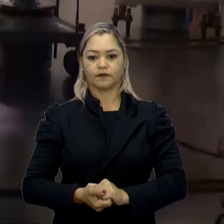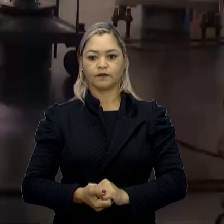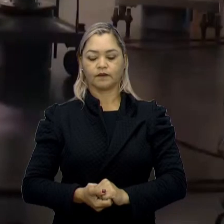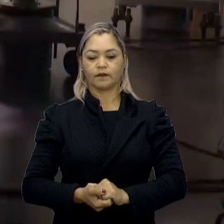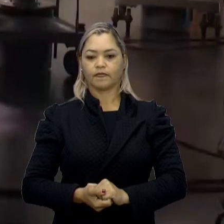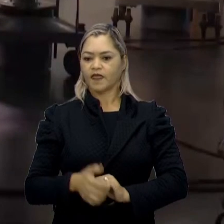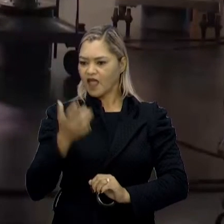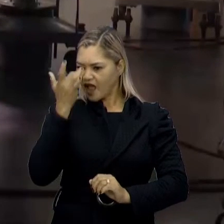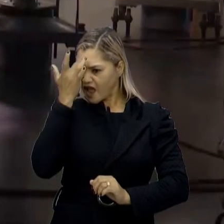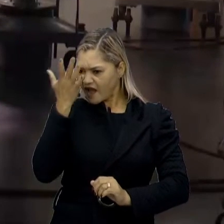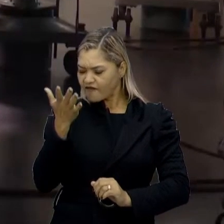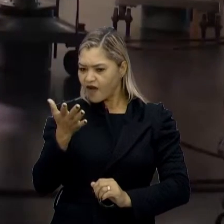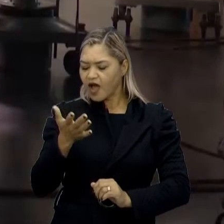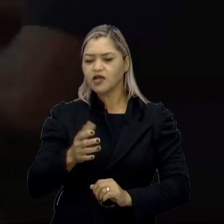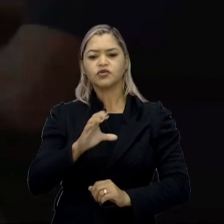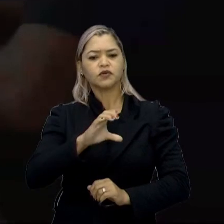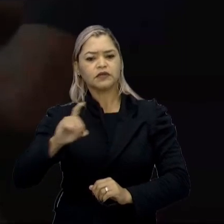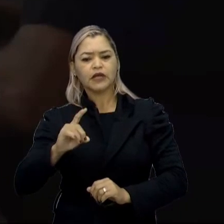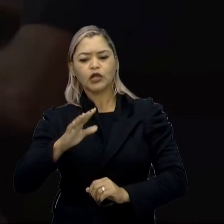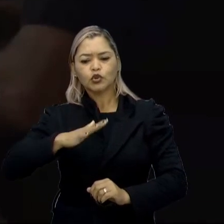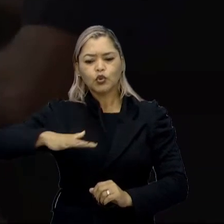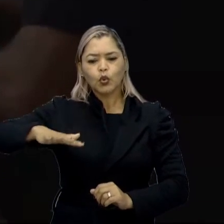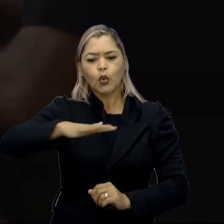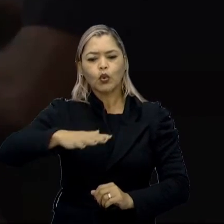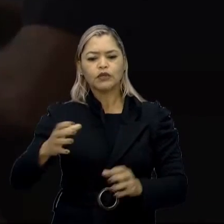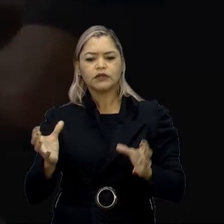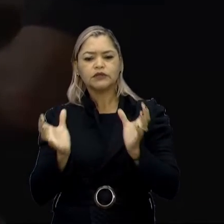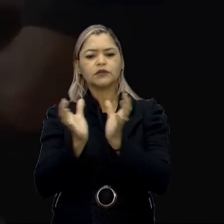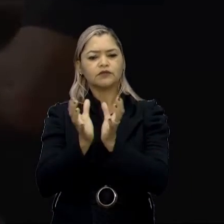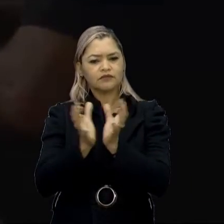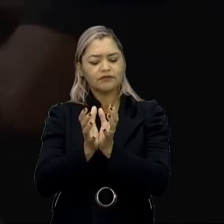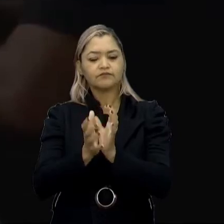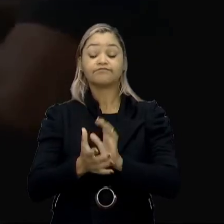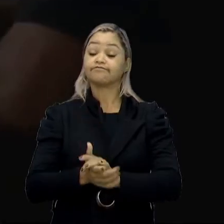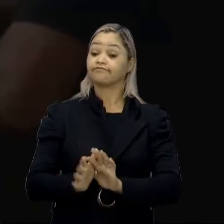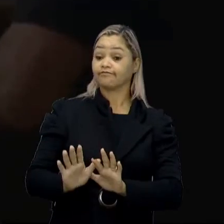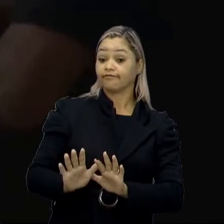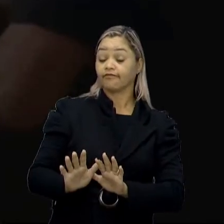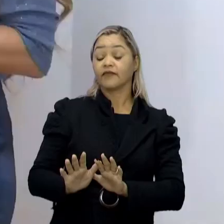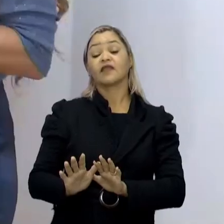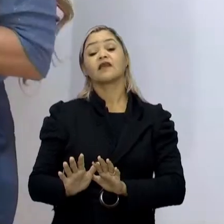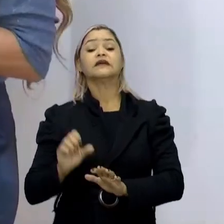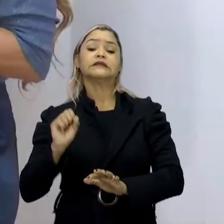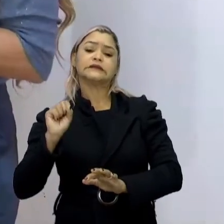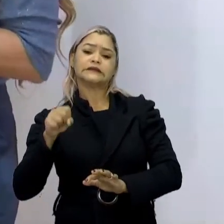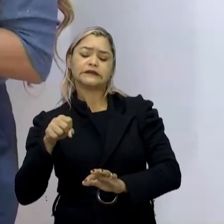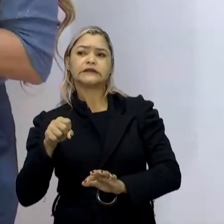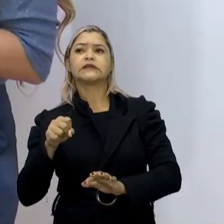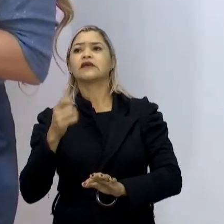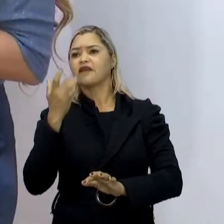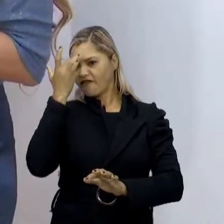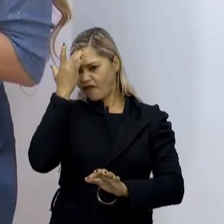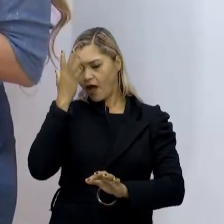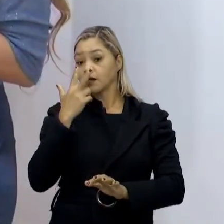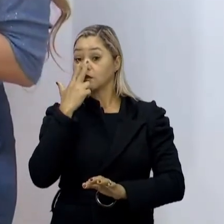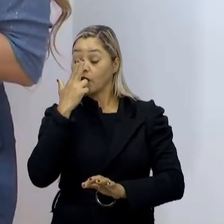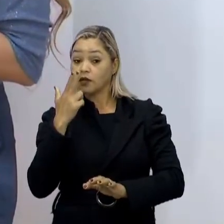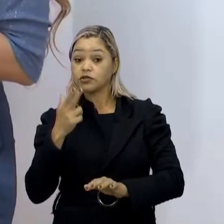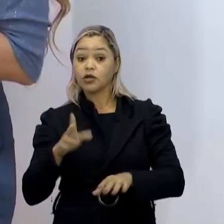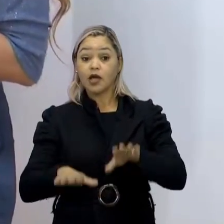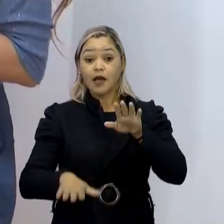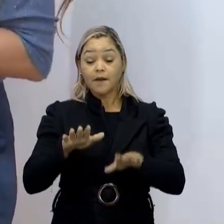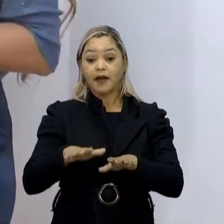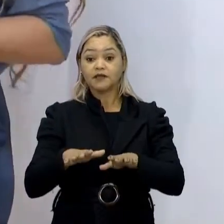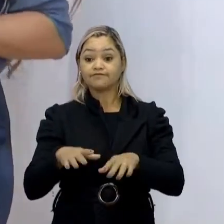É fácil coordenar toda essa equipe? Olha que é fácil, eu acho fácil, mas assim,